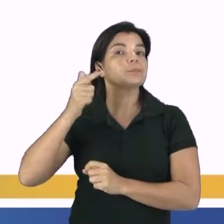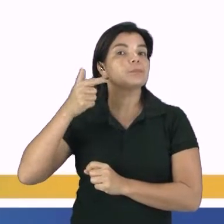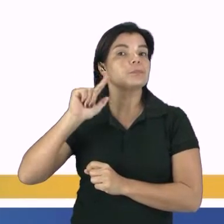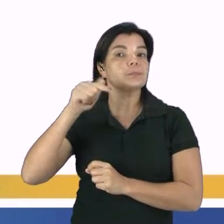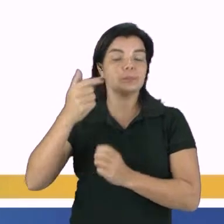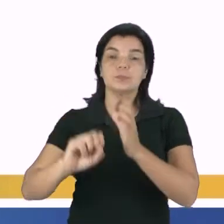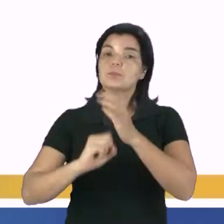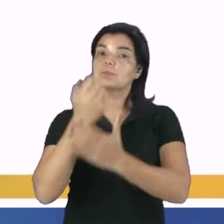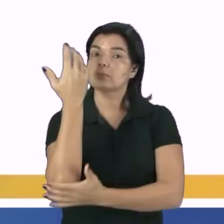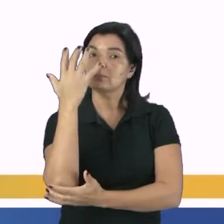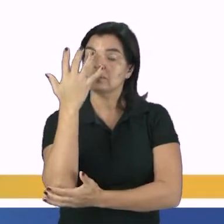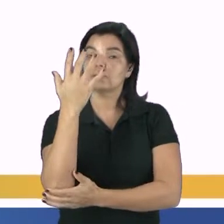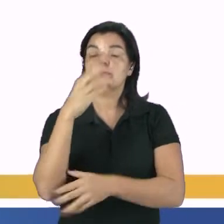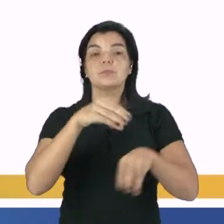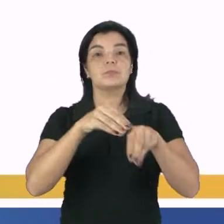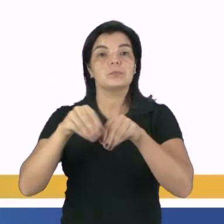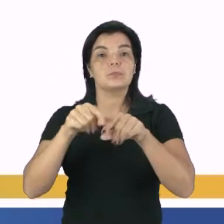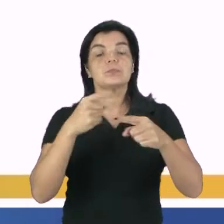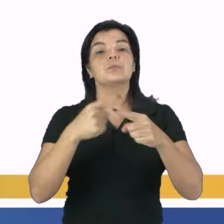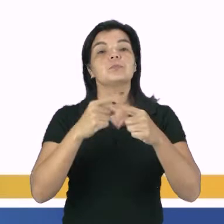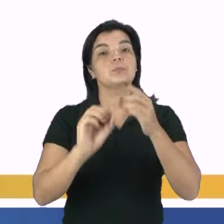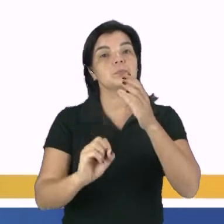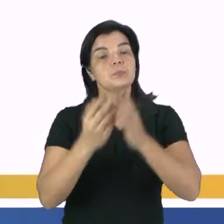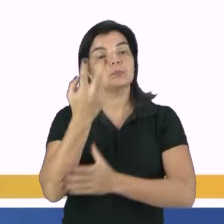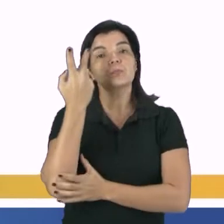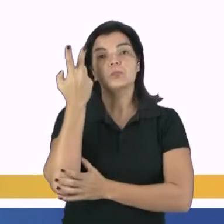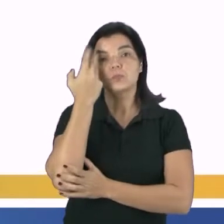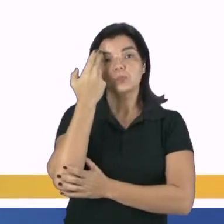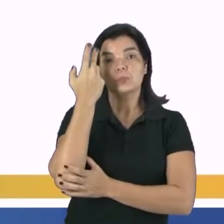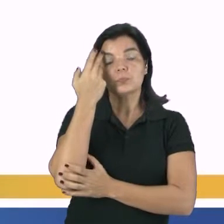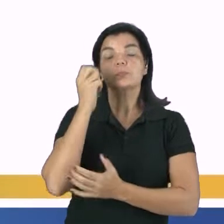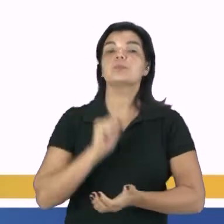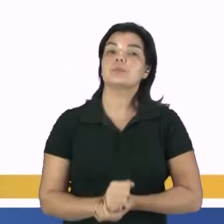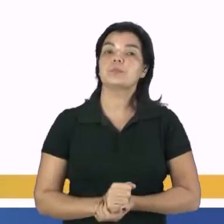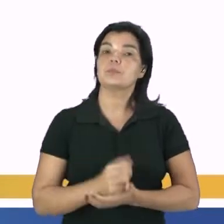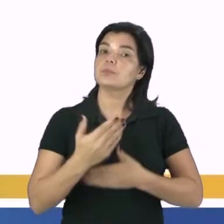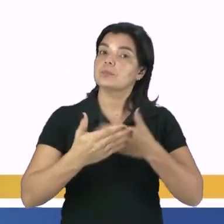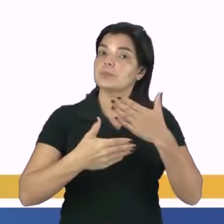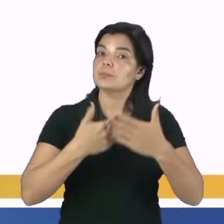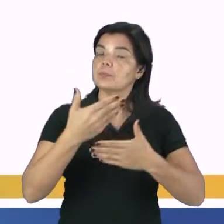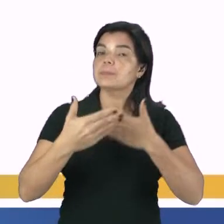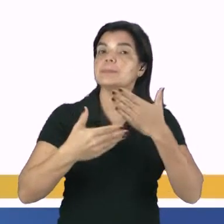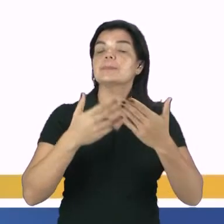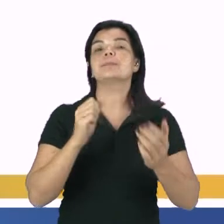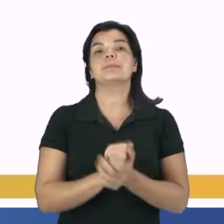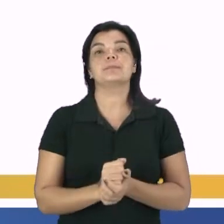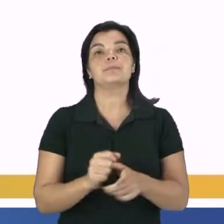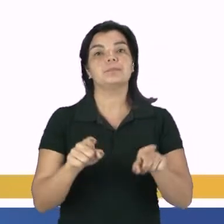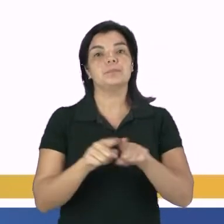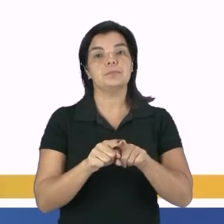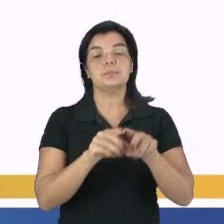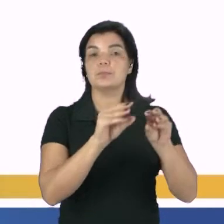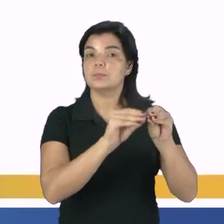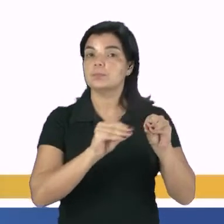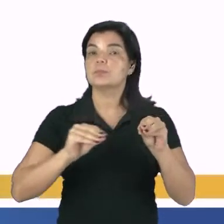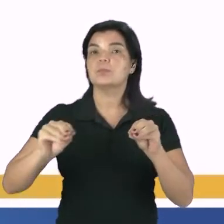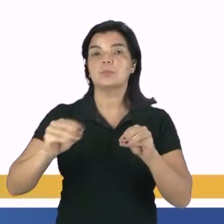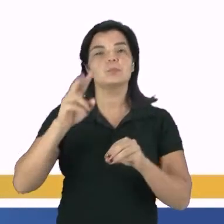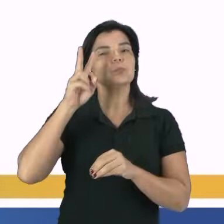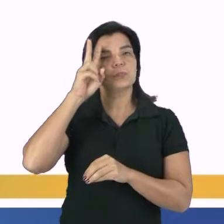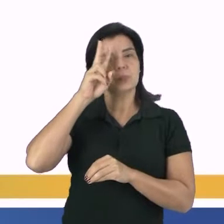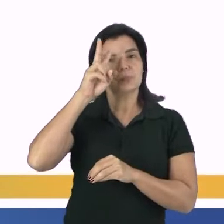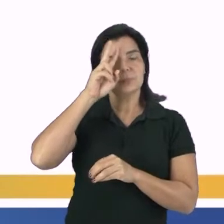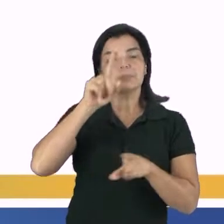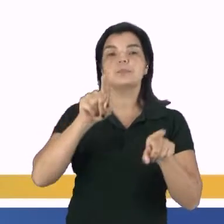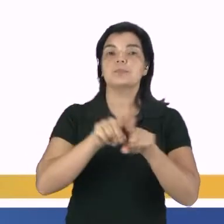plantas terrestres, porque vai acontecer normalmente através do processo de alternância de gerações. Lembra que pode ter